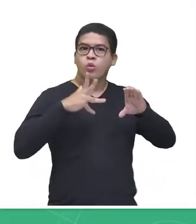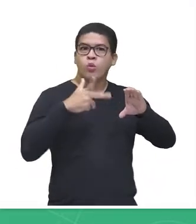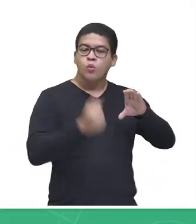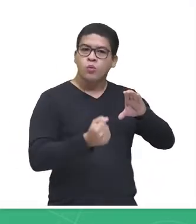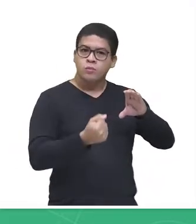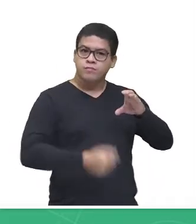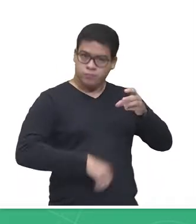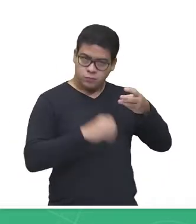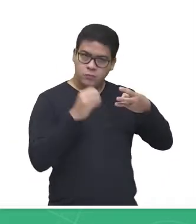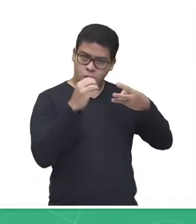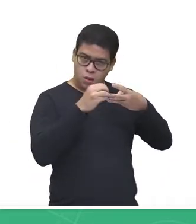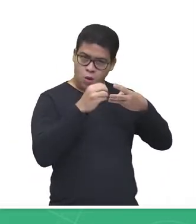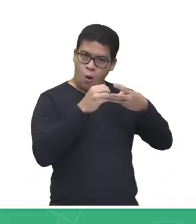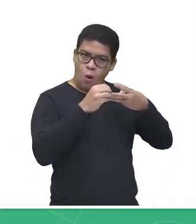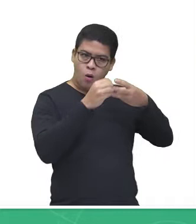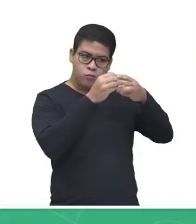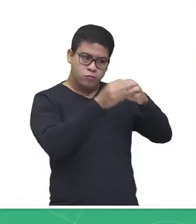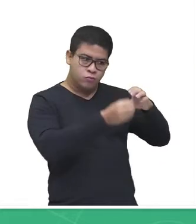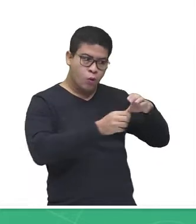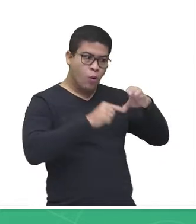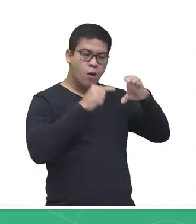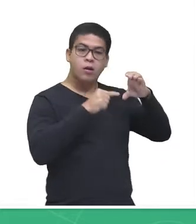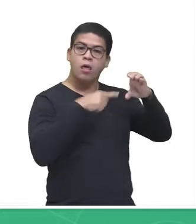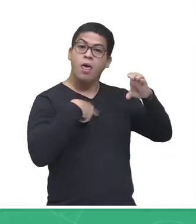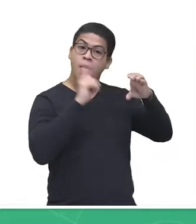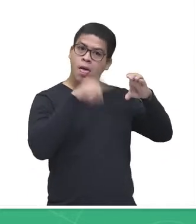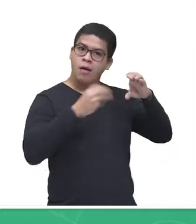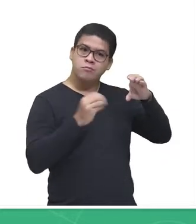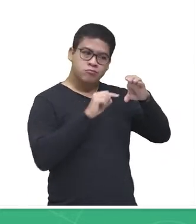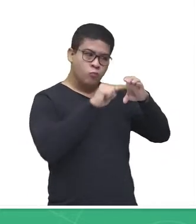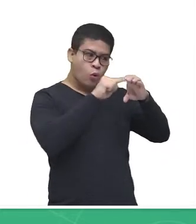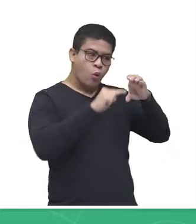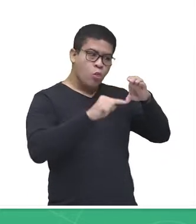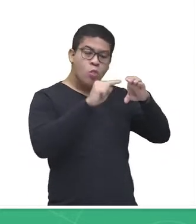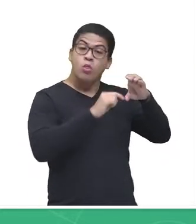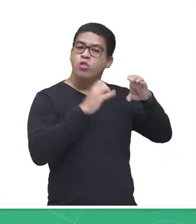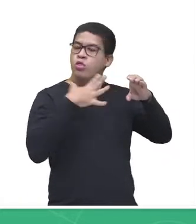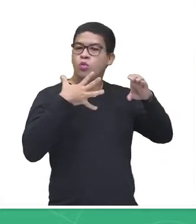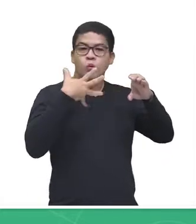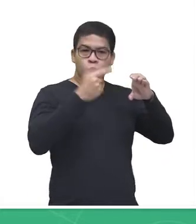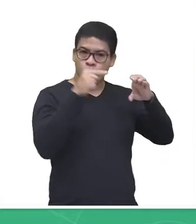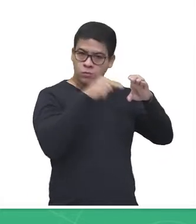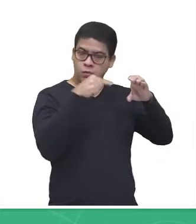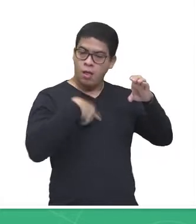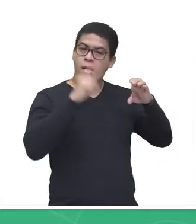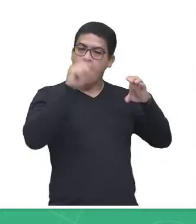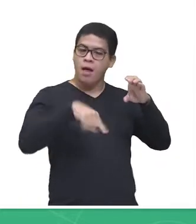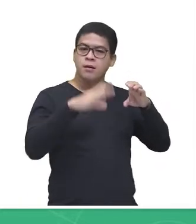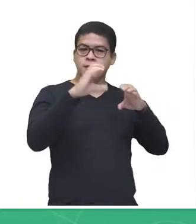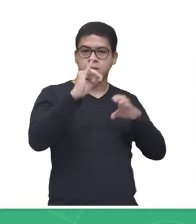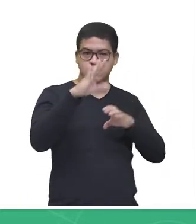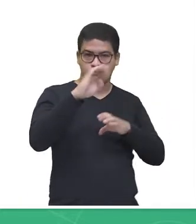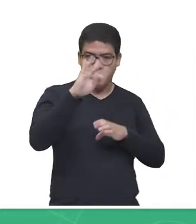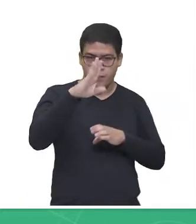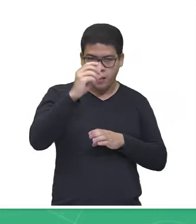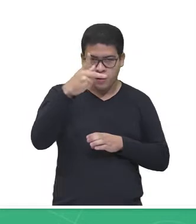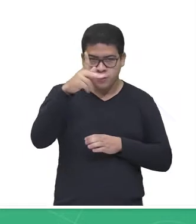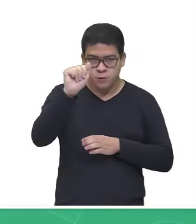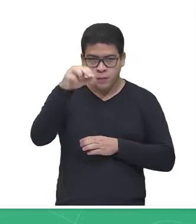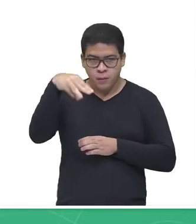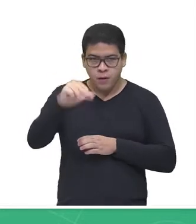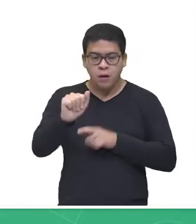célula é o citoplasma. E aí as organelas ficam distribuídas dentro do citoplasma, tanto nas células que são chamadas